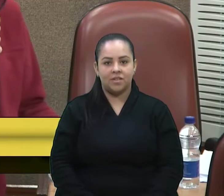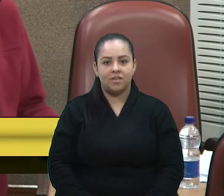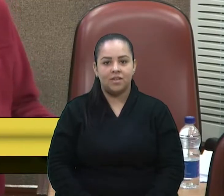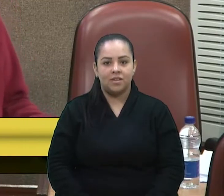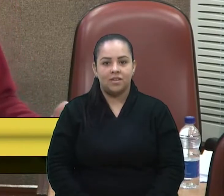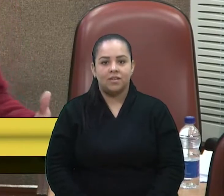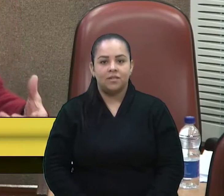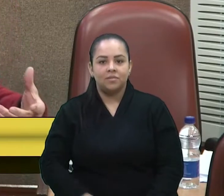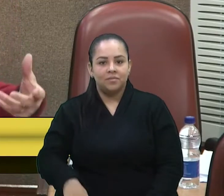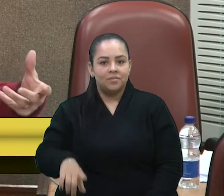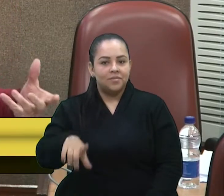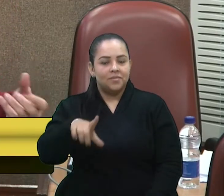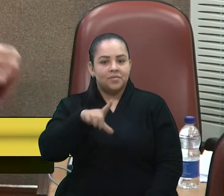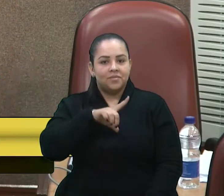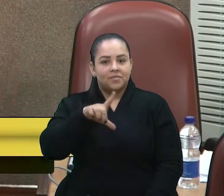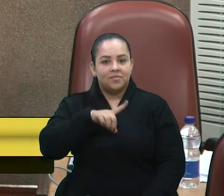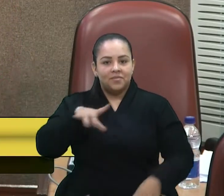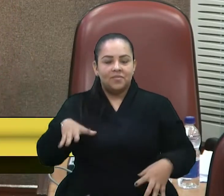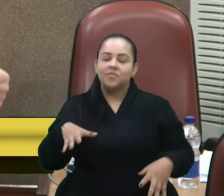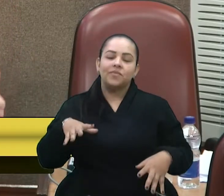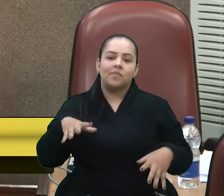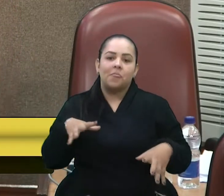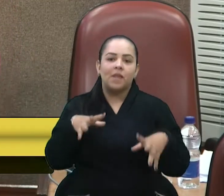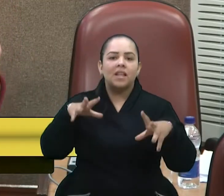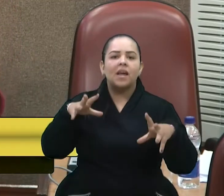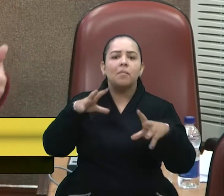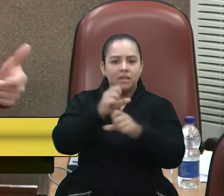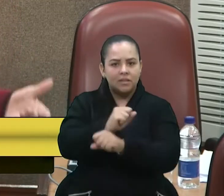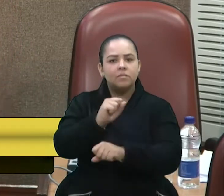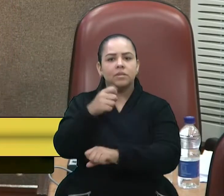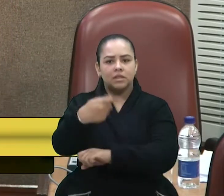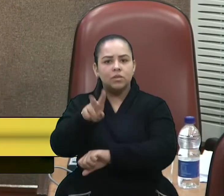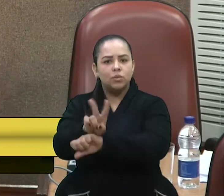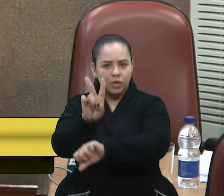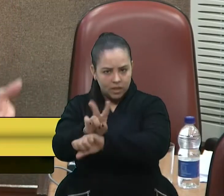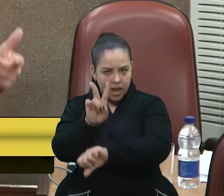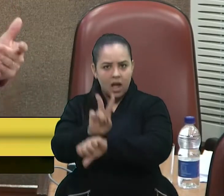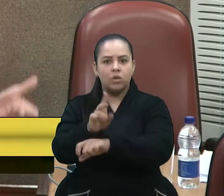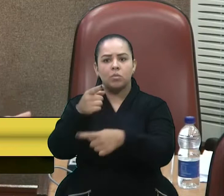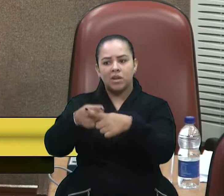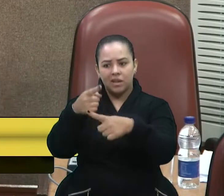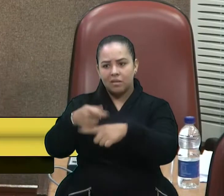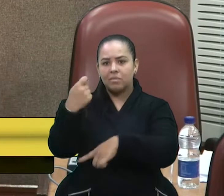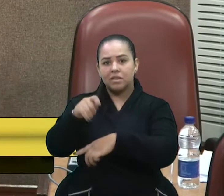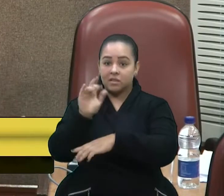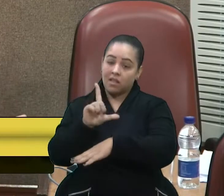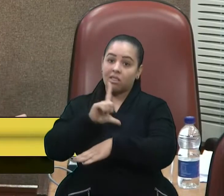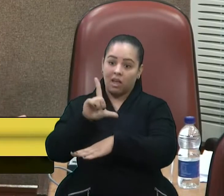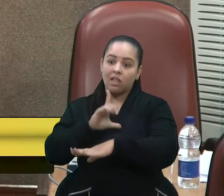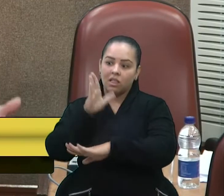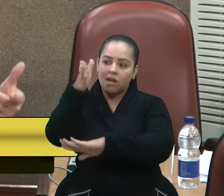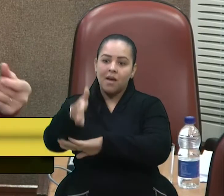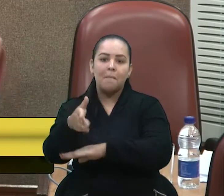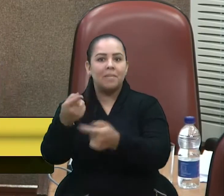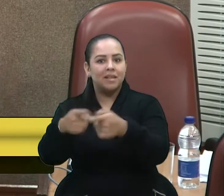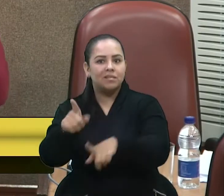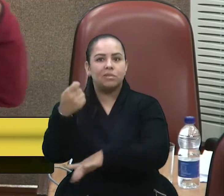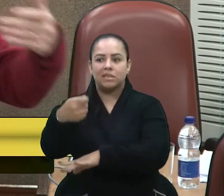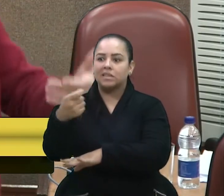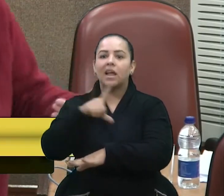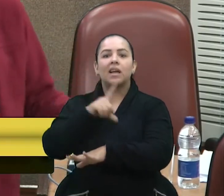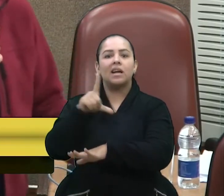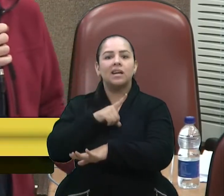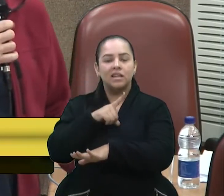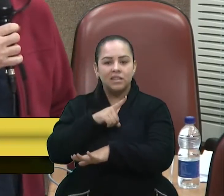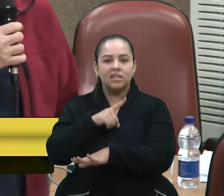político, é que você criou um fato de ter ido até o canil sem agendamento e criou e